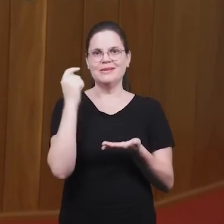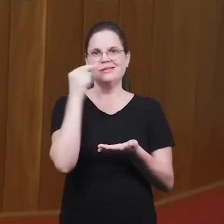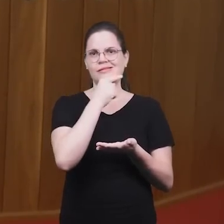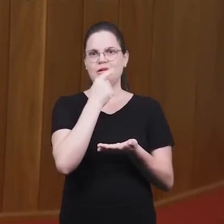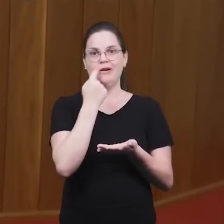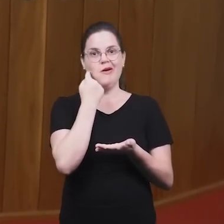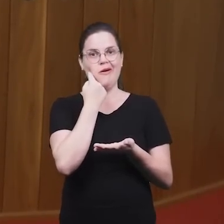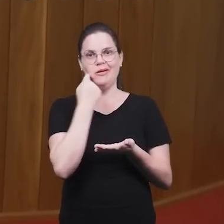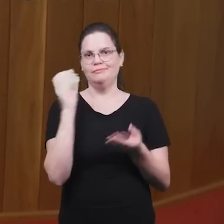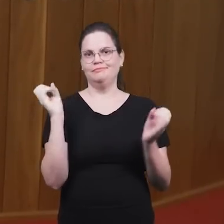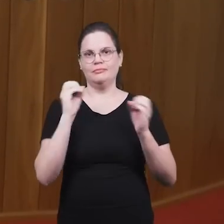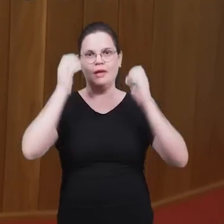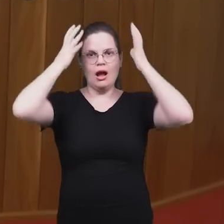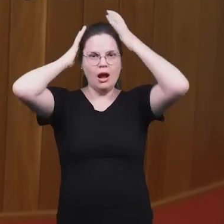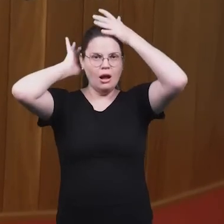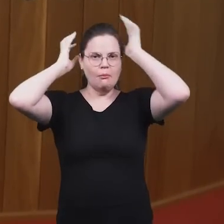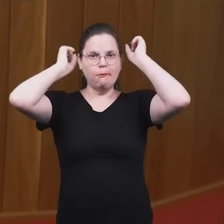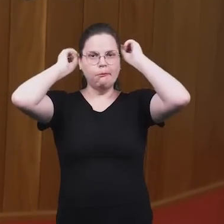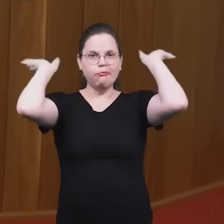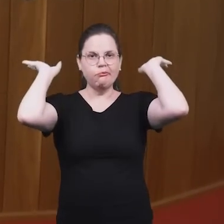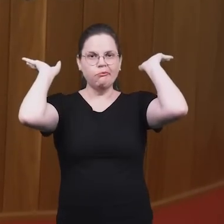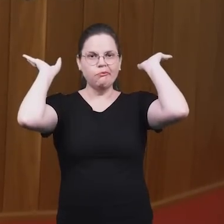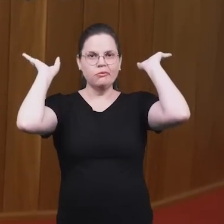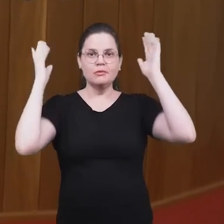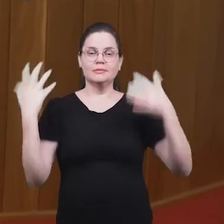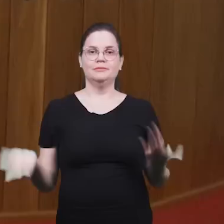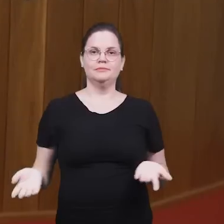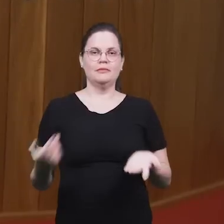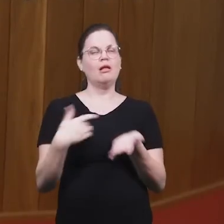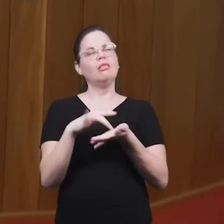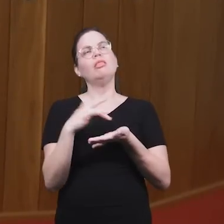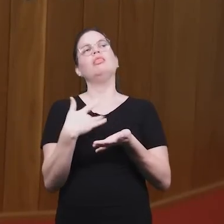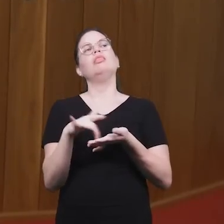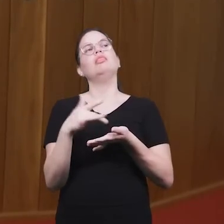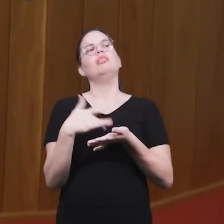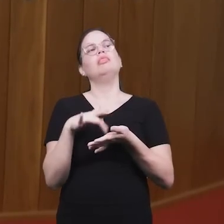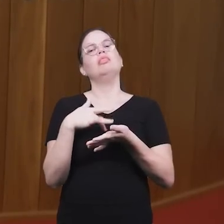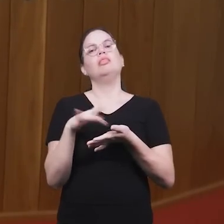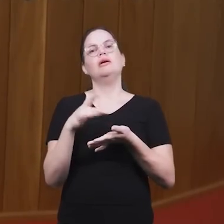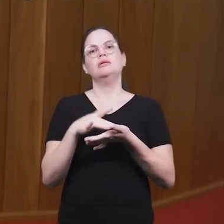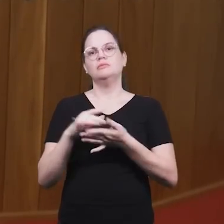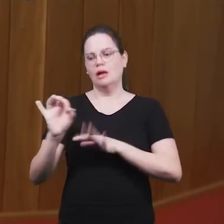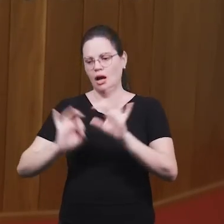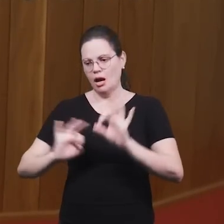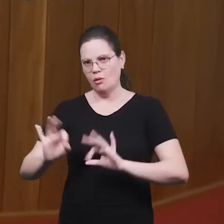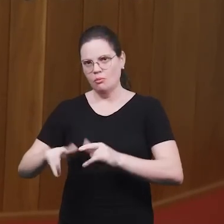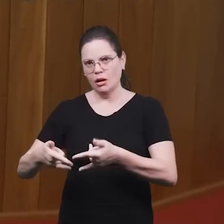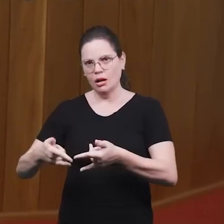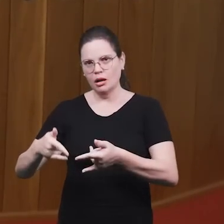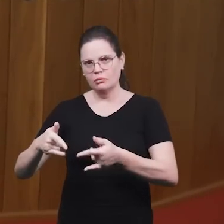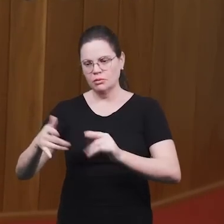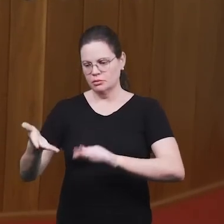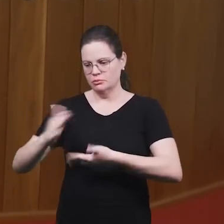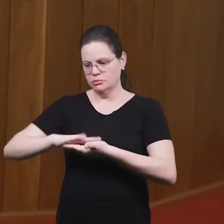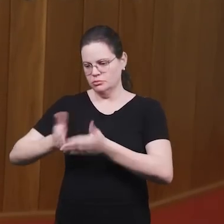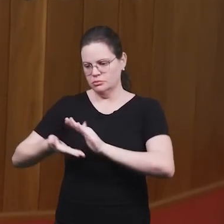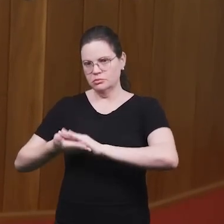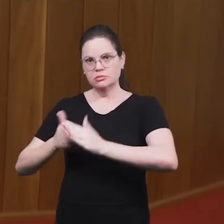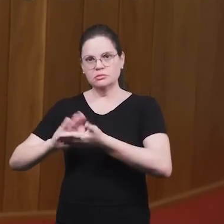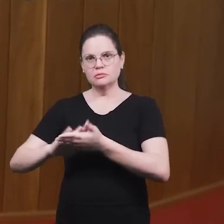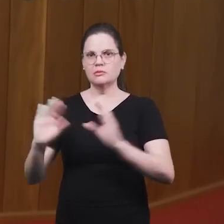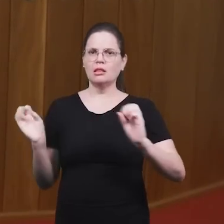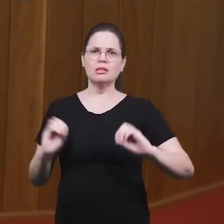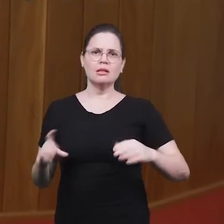os dentes, fica com os cabelos tudo desgrenhado, não arruma a cama. E o tempo